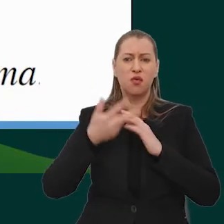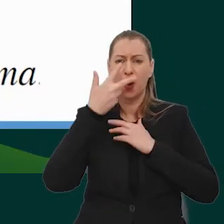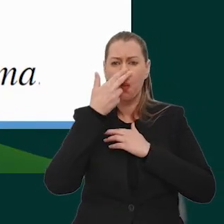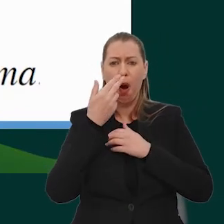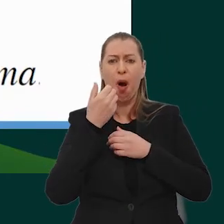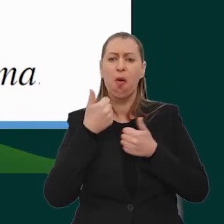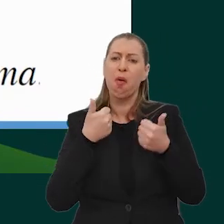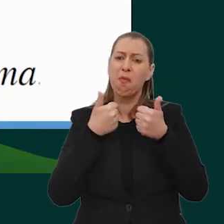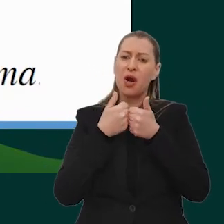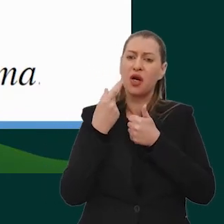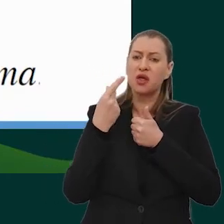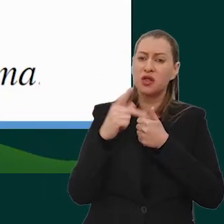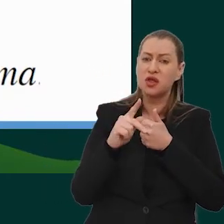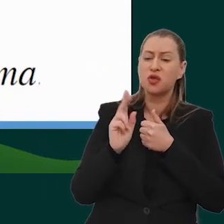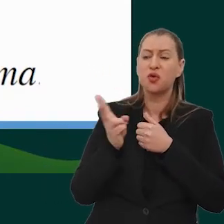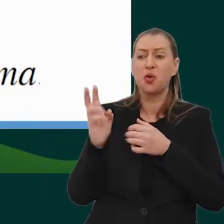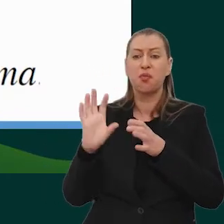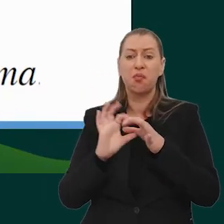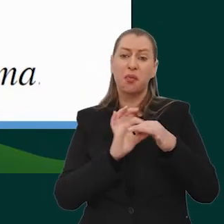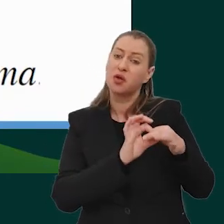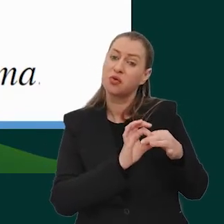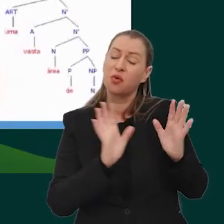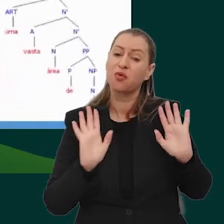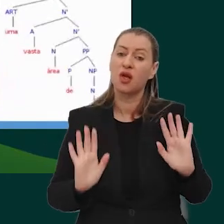ou pelo menos no mesmo contexto, né?